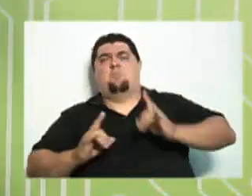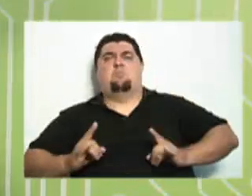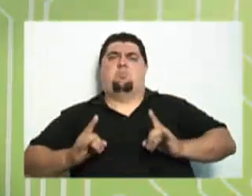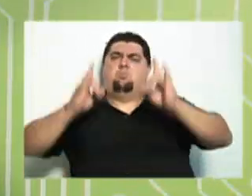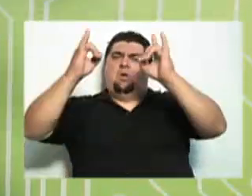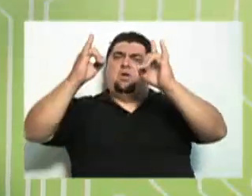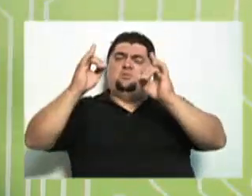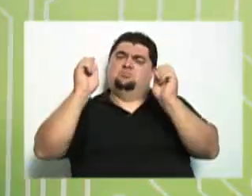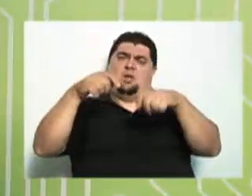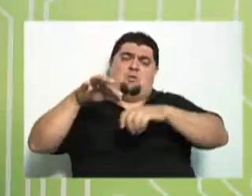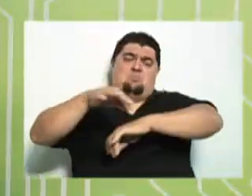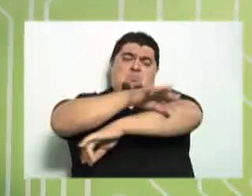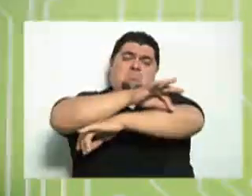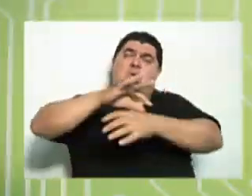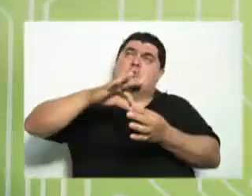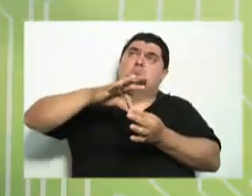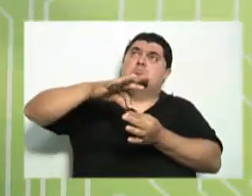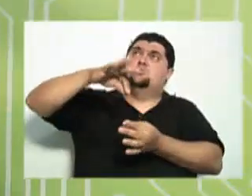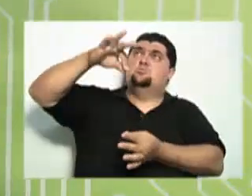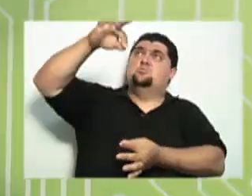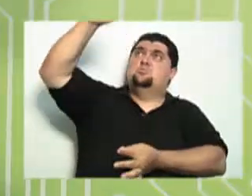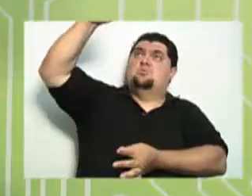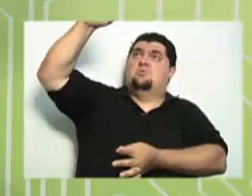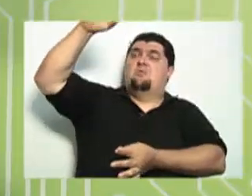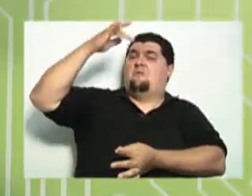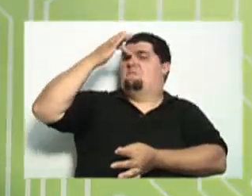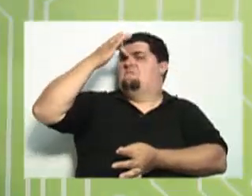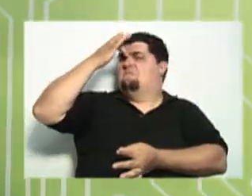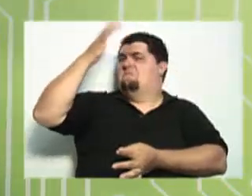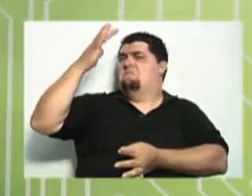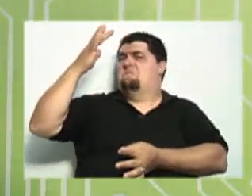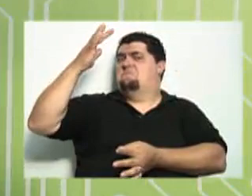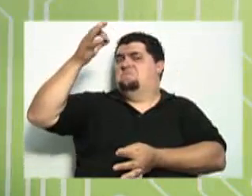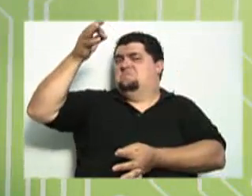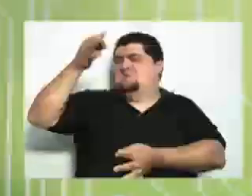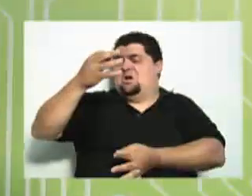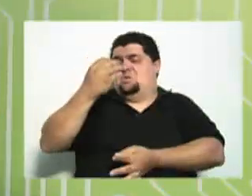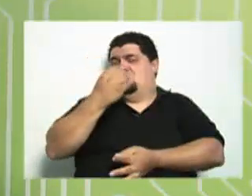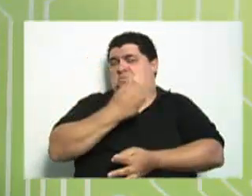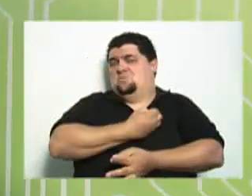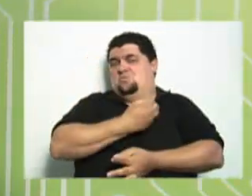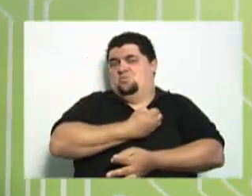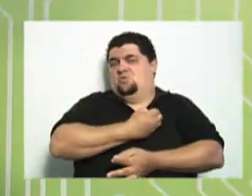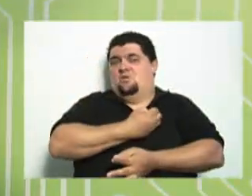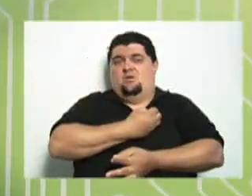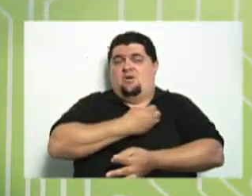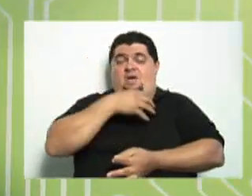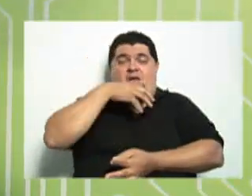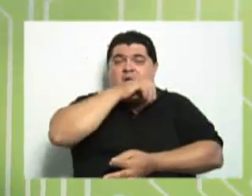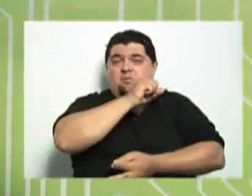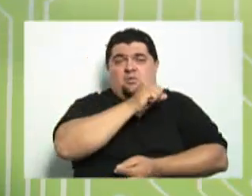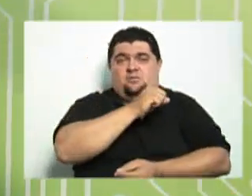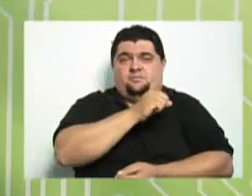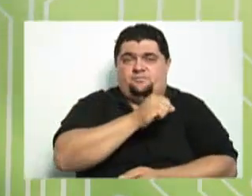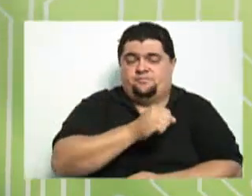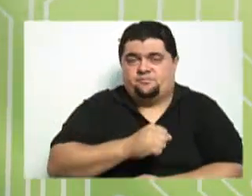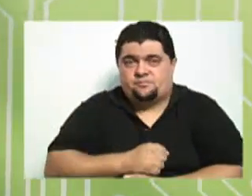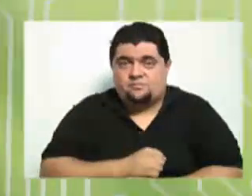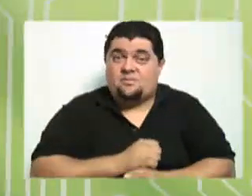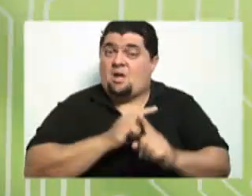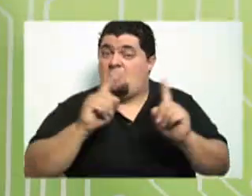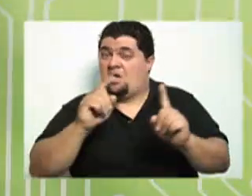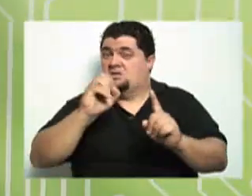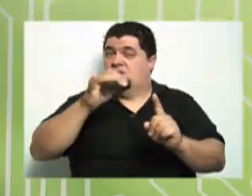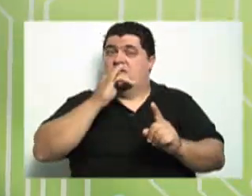posso pegar uma régua, medir, eu descubro com um número exato, um dado muito preciso, esse resultado. Agora,